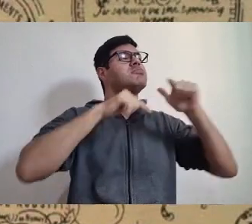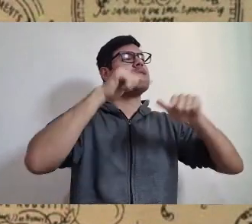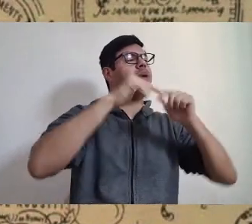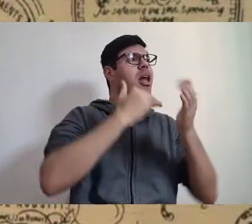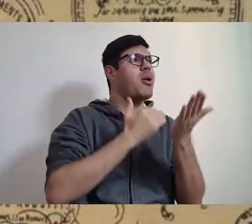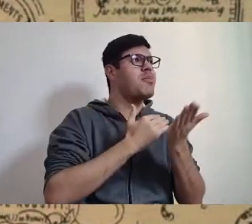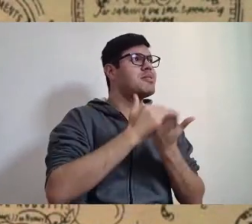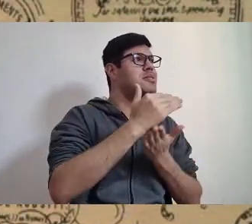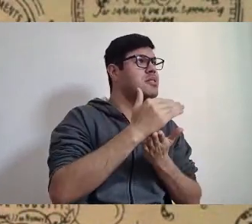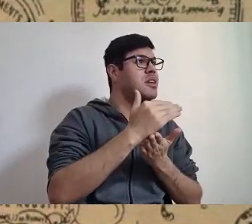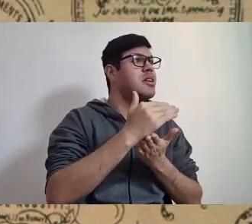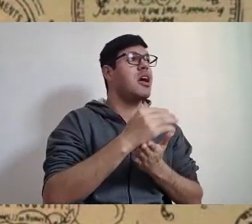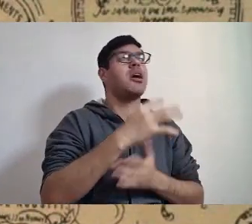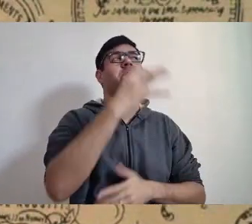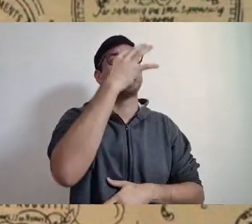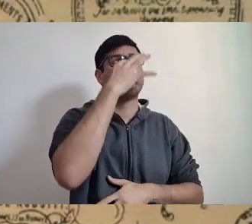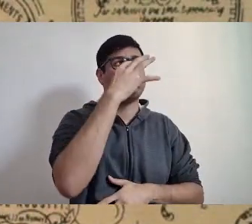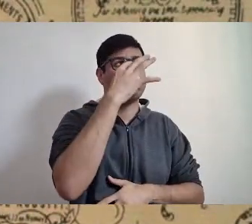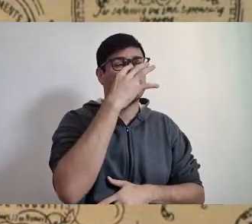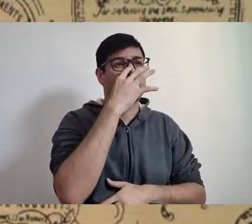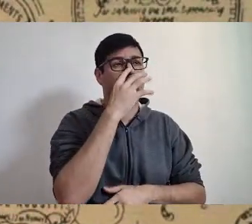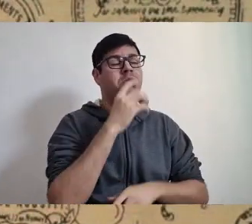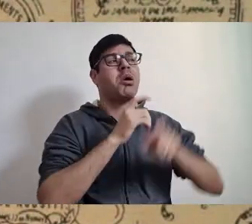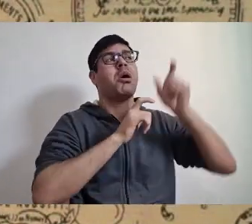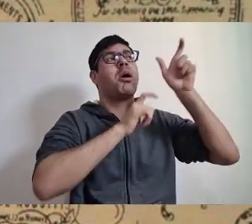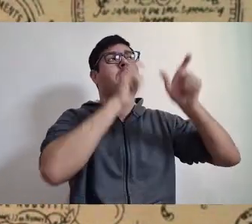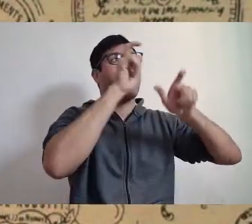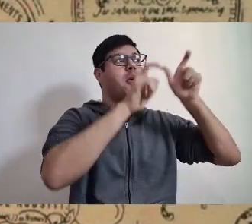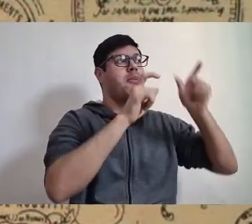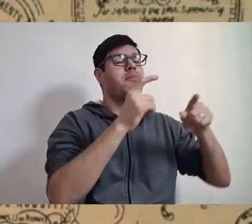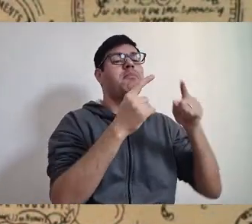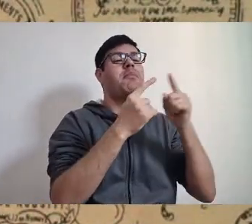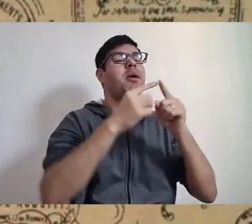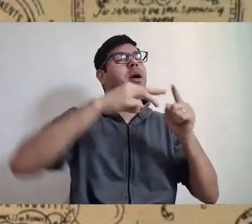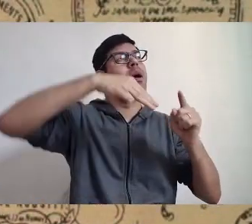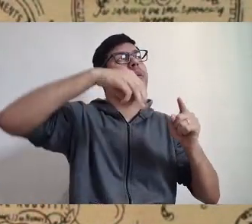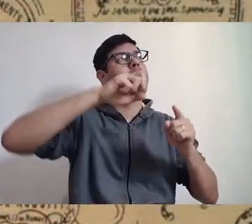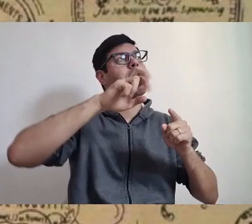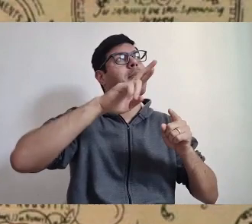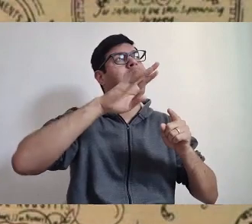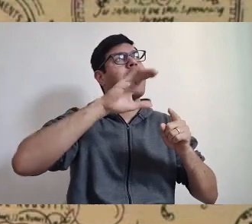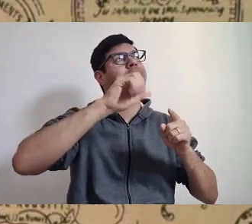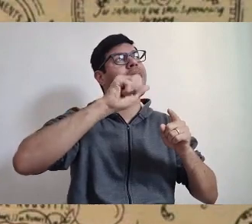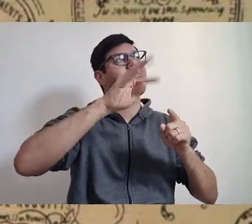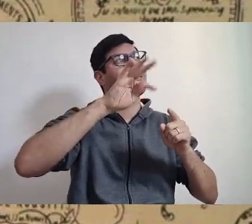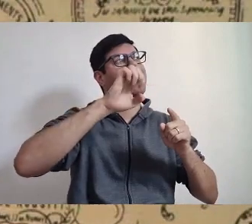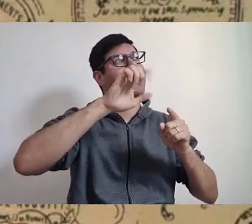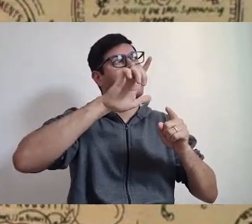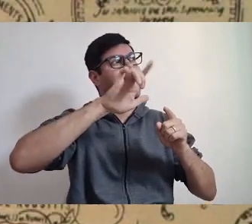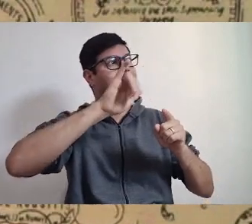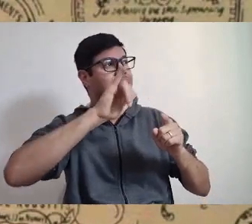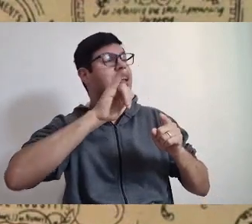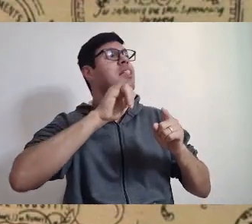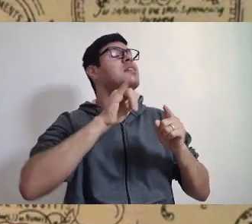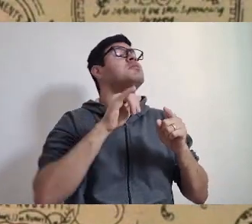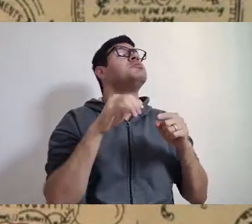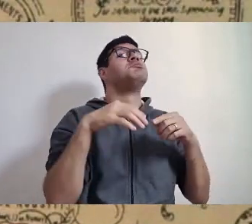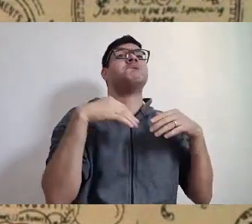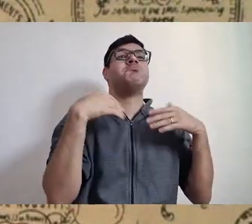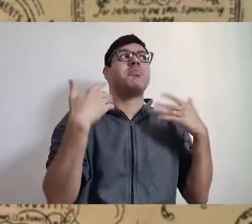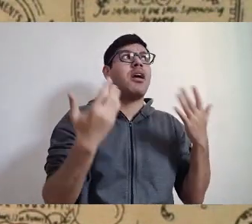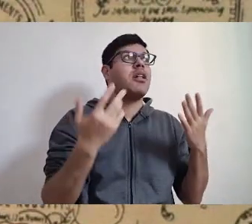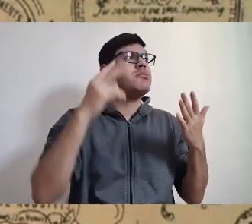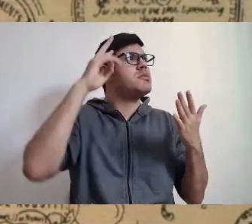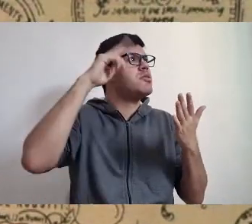e admirava muito, admiro ainda, a pessoa do Erinson Mercatelli. Ele que fez história também na nossa cidade